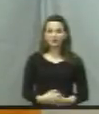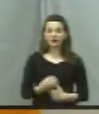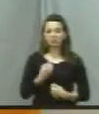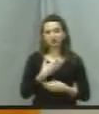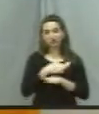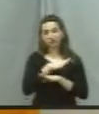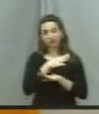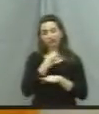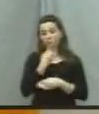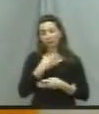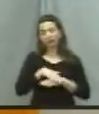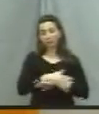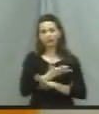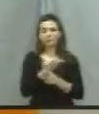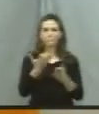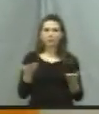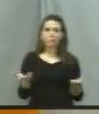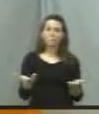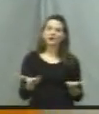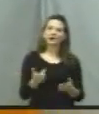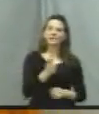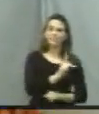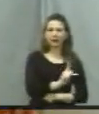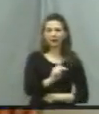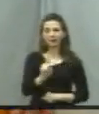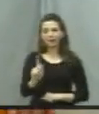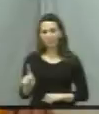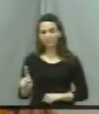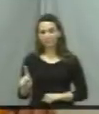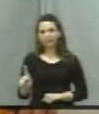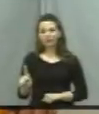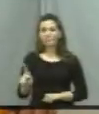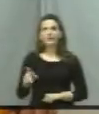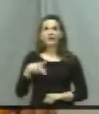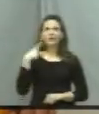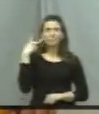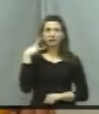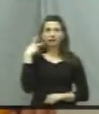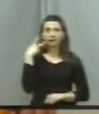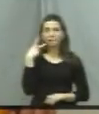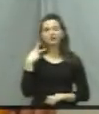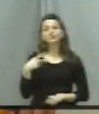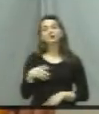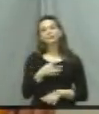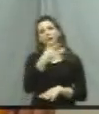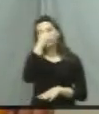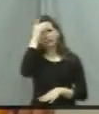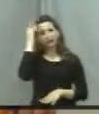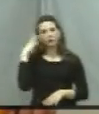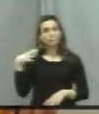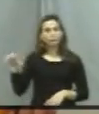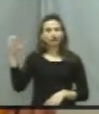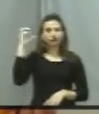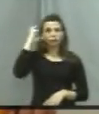Boa noite a todos, boa noite, senhora presidenta, demais vereadores, aqueles que nos ouvem, nos